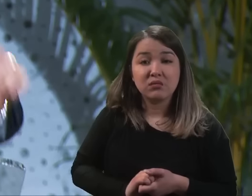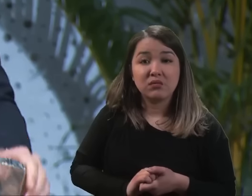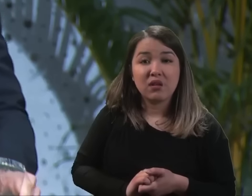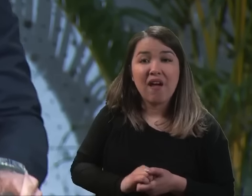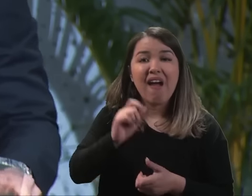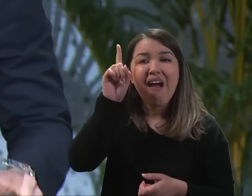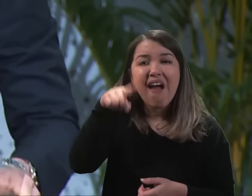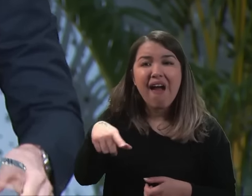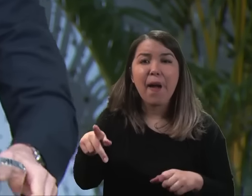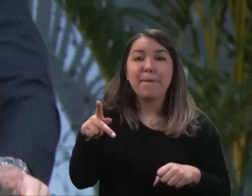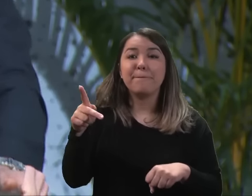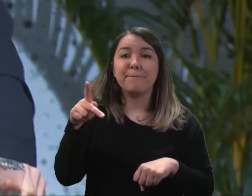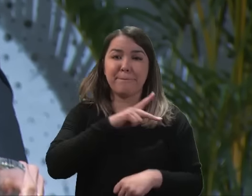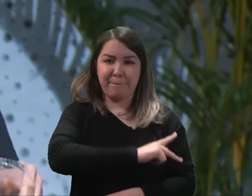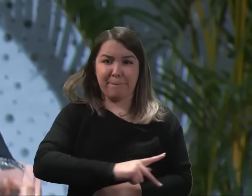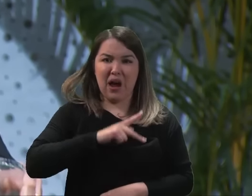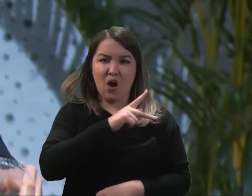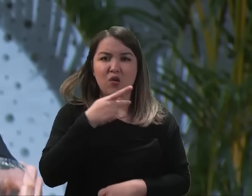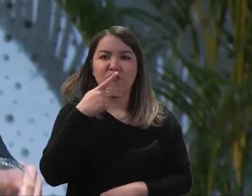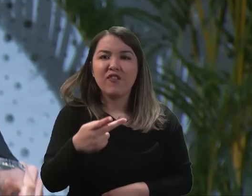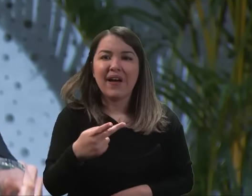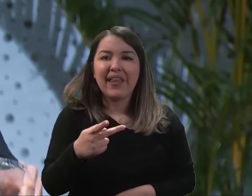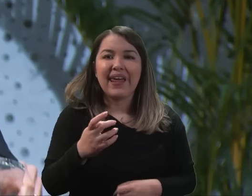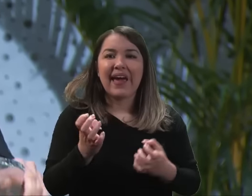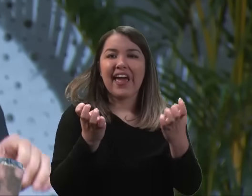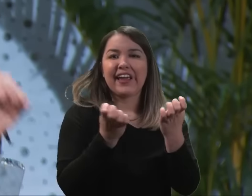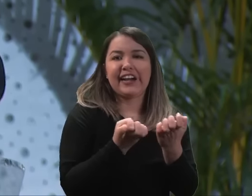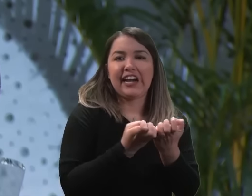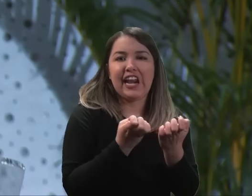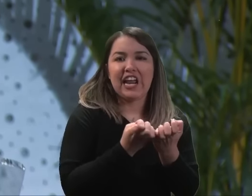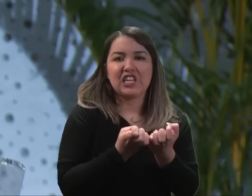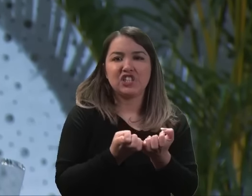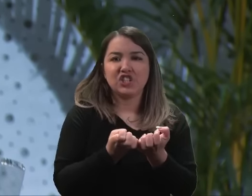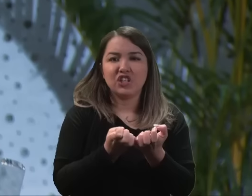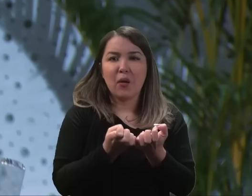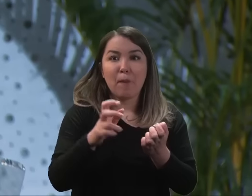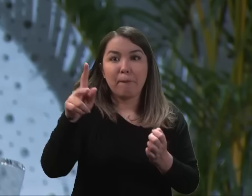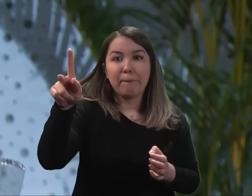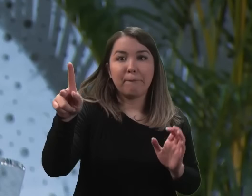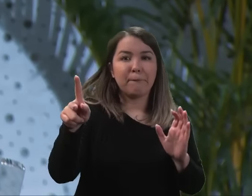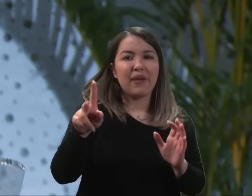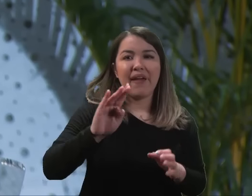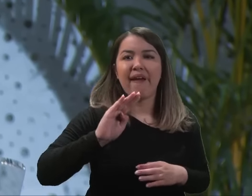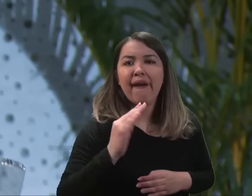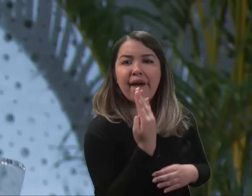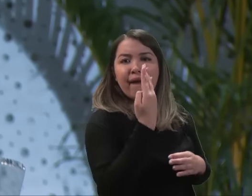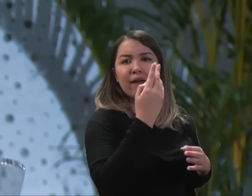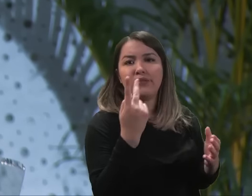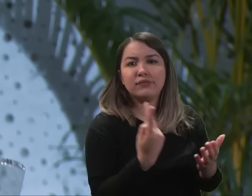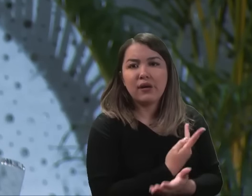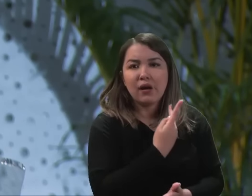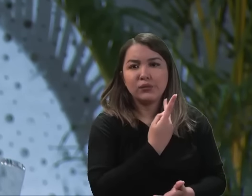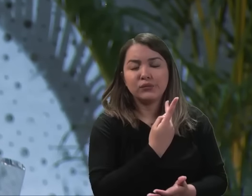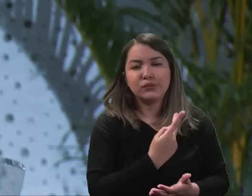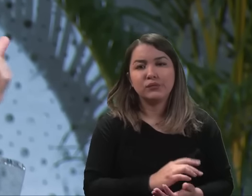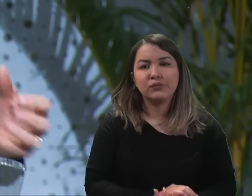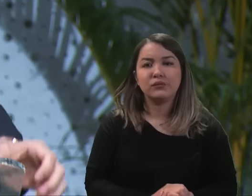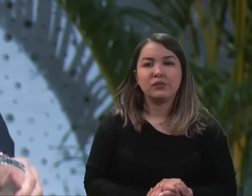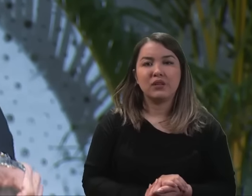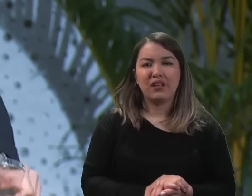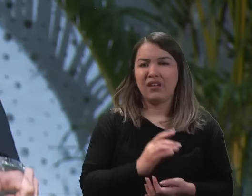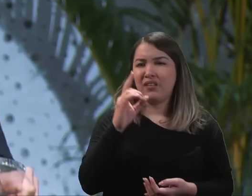chama de crentes carnais na sua carta aos coríntios são tidos como mornos e Deus está a ponto de